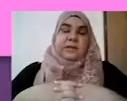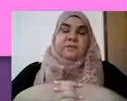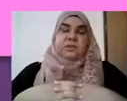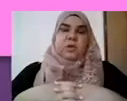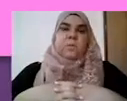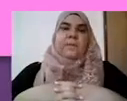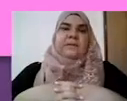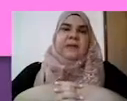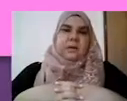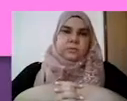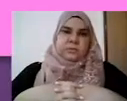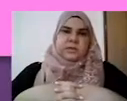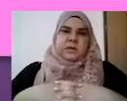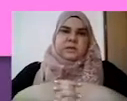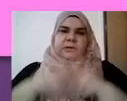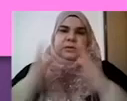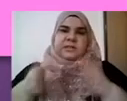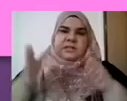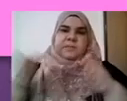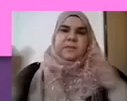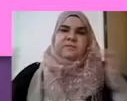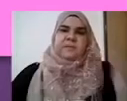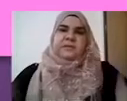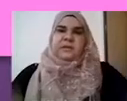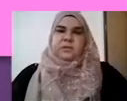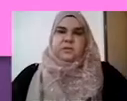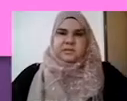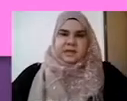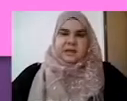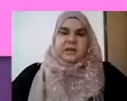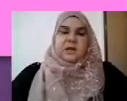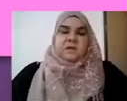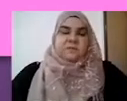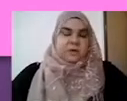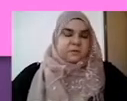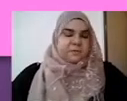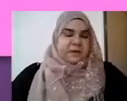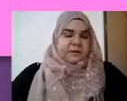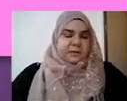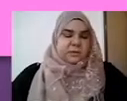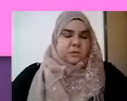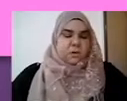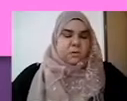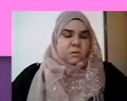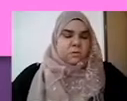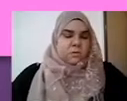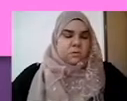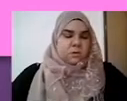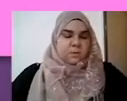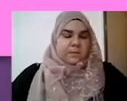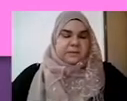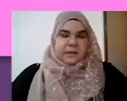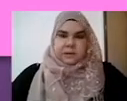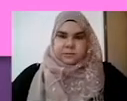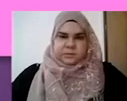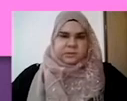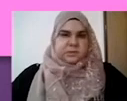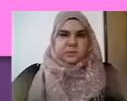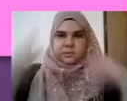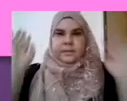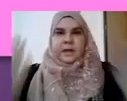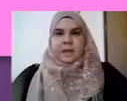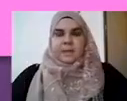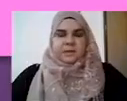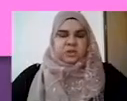só que ela fez só com pentágonos, tá? Todas as pavimentações dela foram feitas com pentágonos.